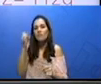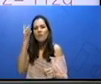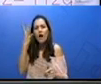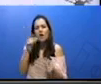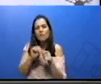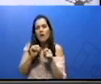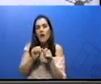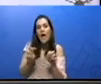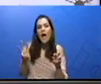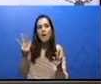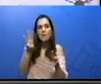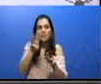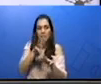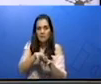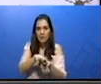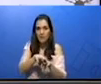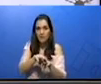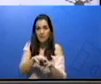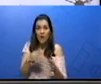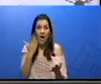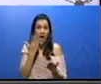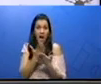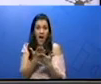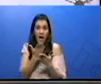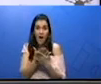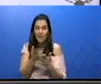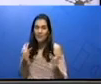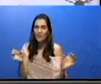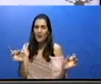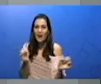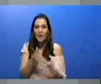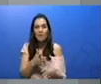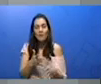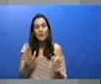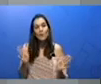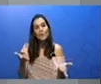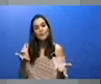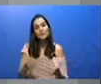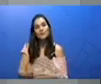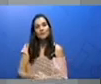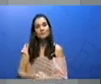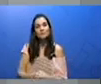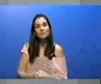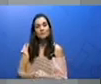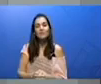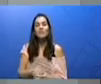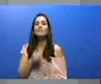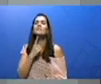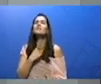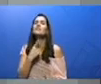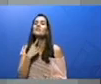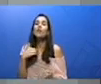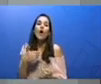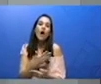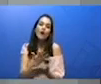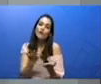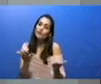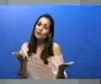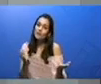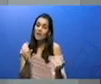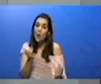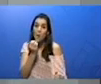matemáticos. E a nossa aula de hoje, ela vai ficando por aqui. Eu desejo a vocês